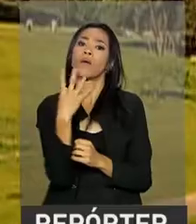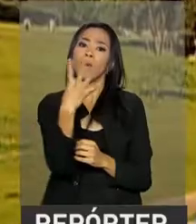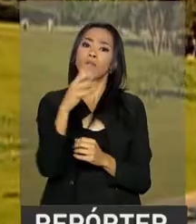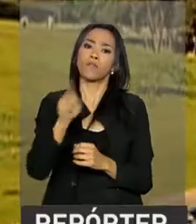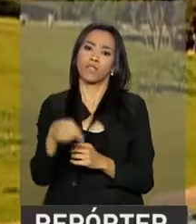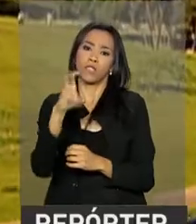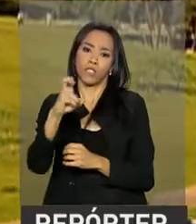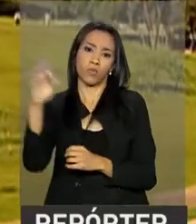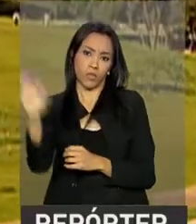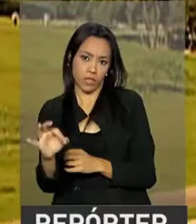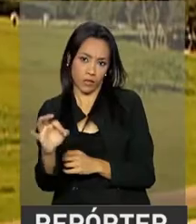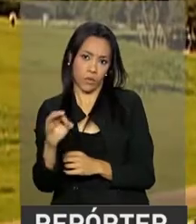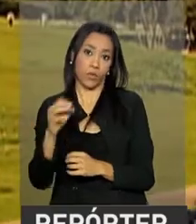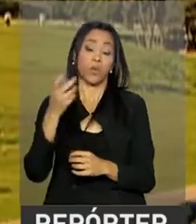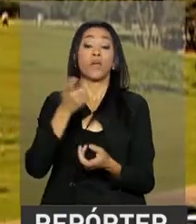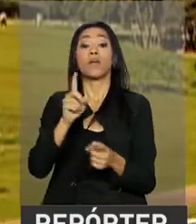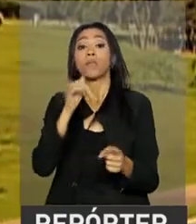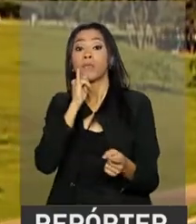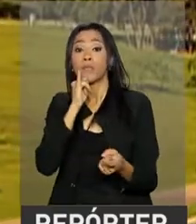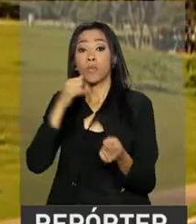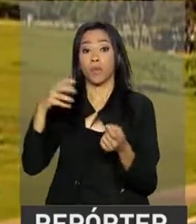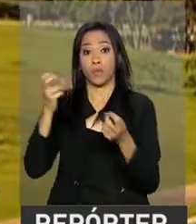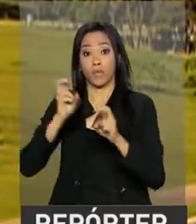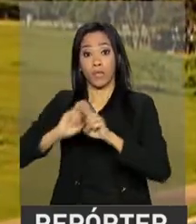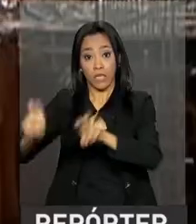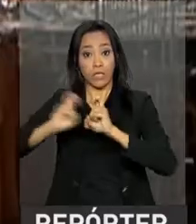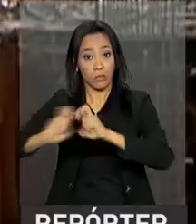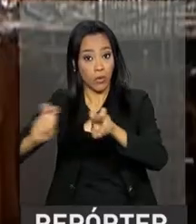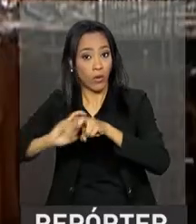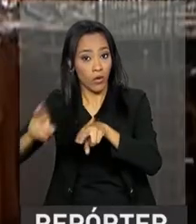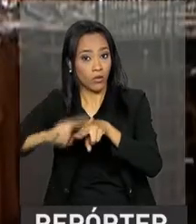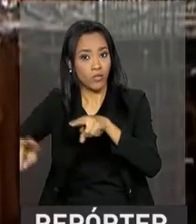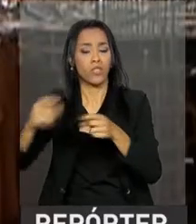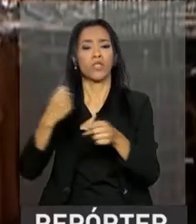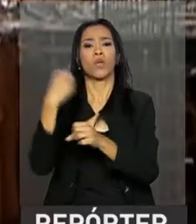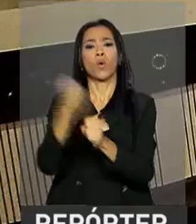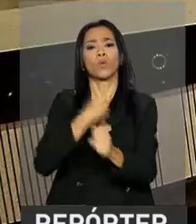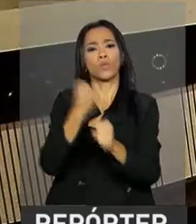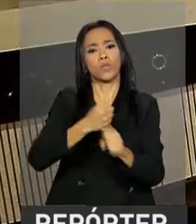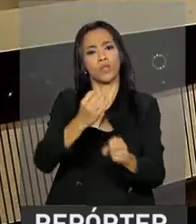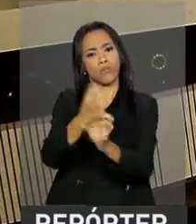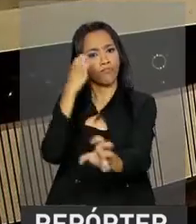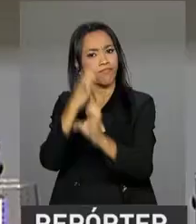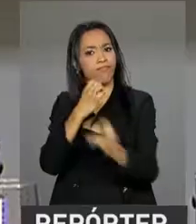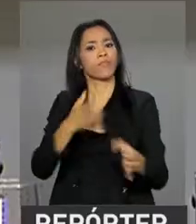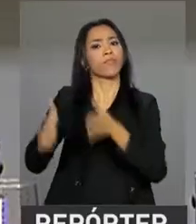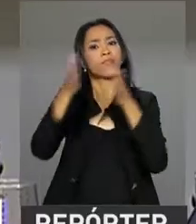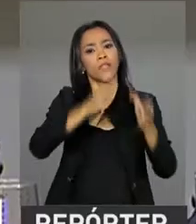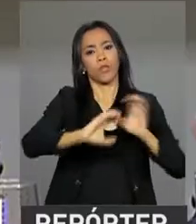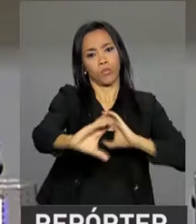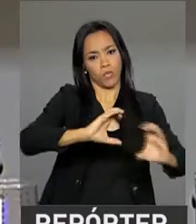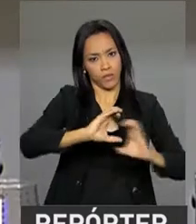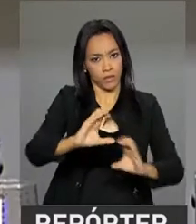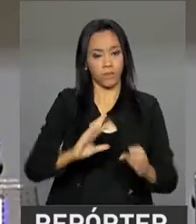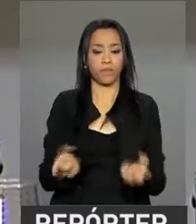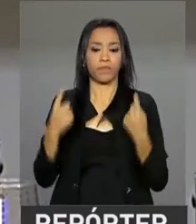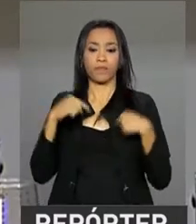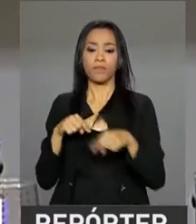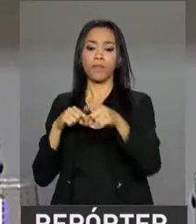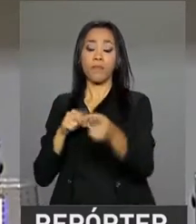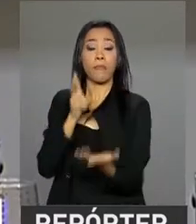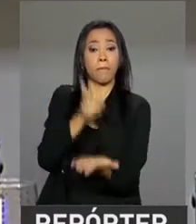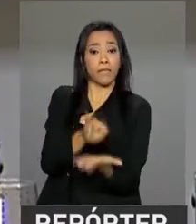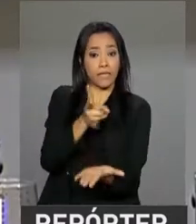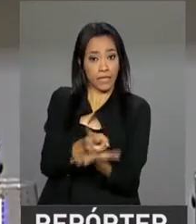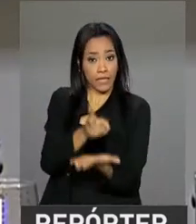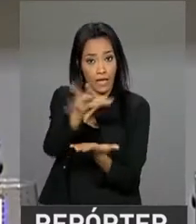entre eles transportes de passageiros construção civil e comunicação preserva a todos importante